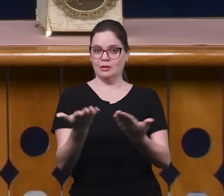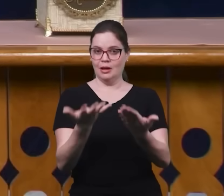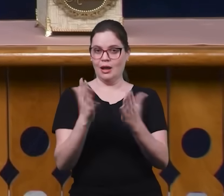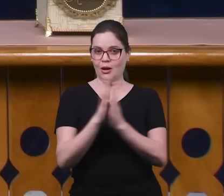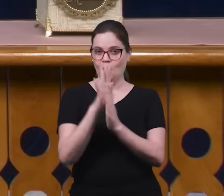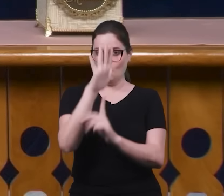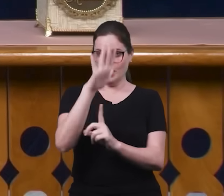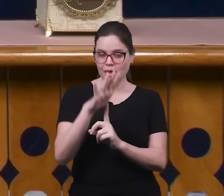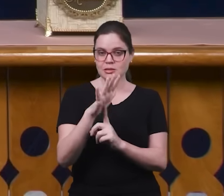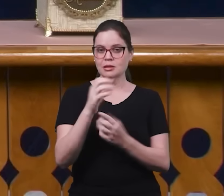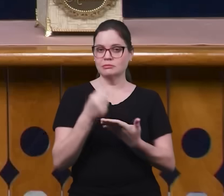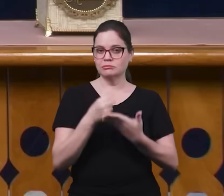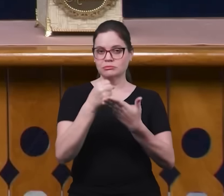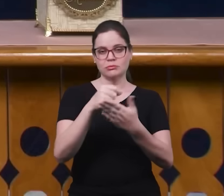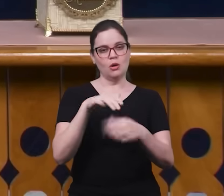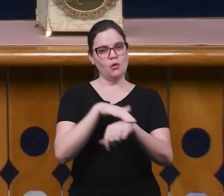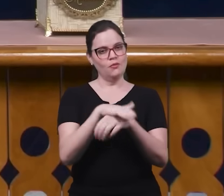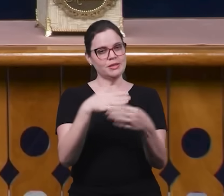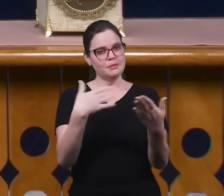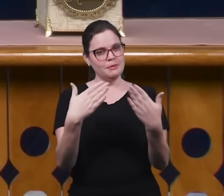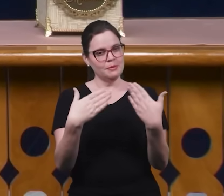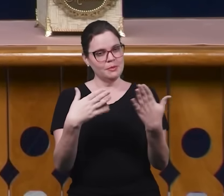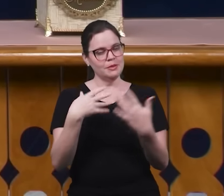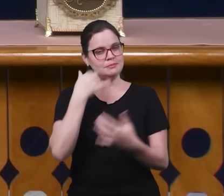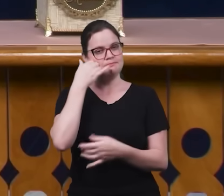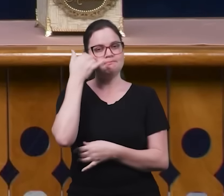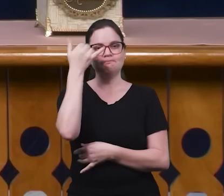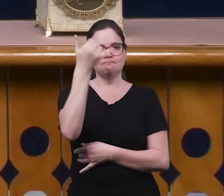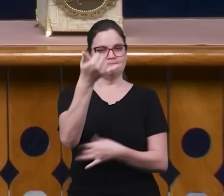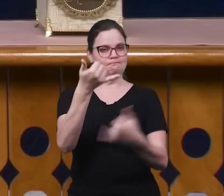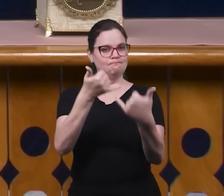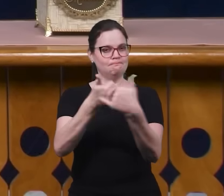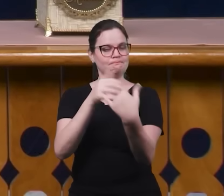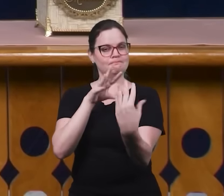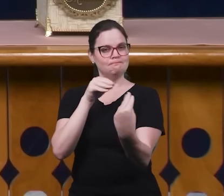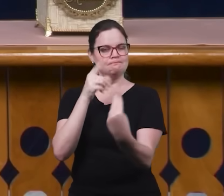uma assistência, uma oração individual, nós temos o